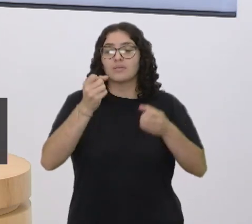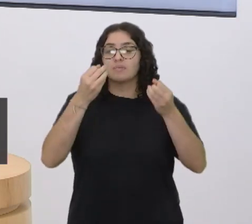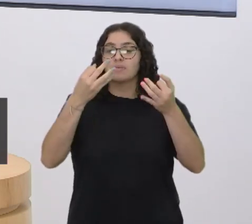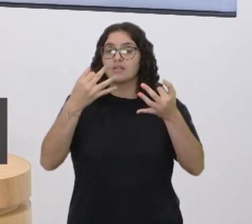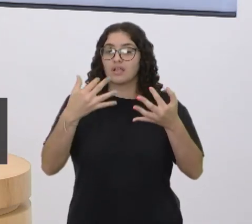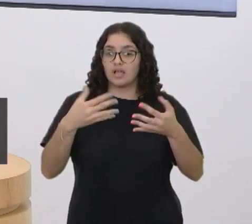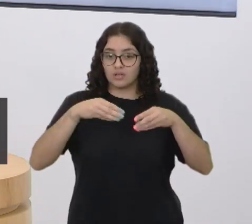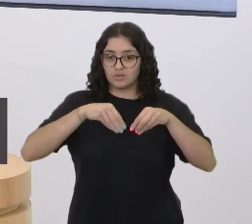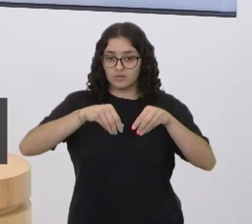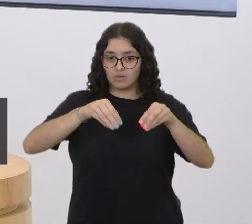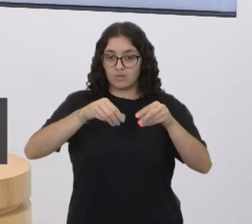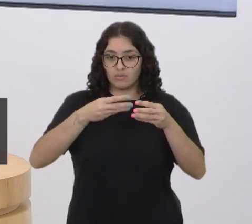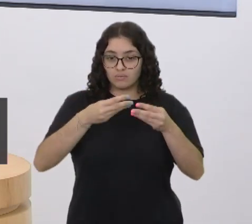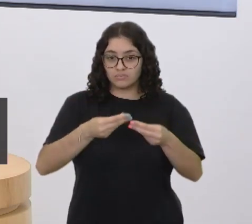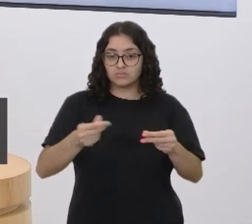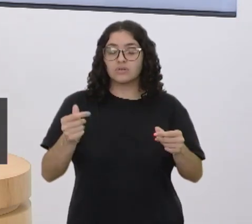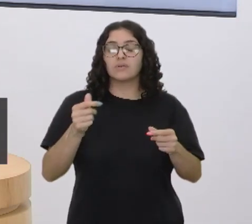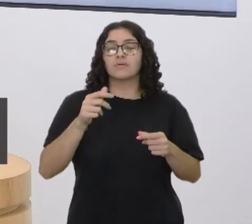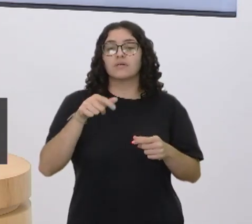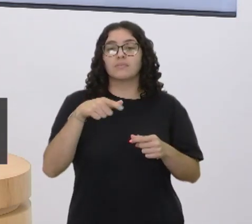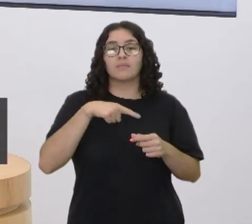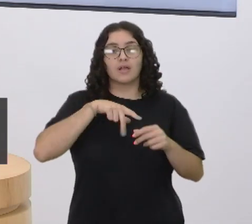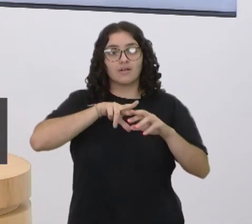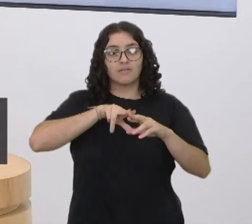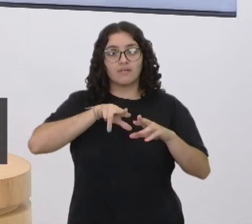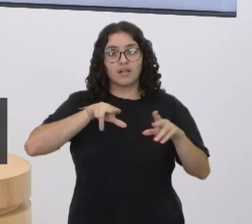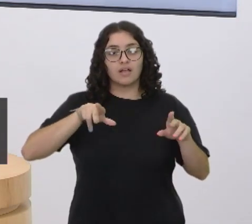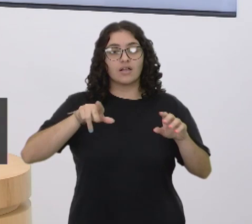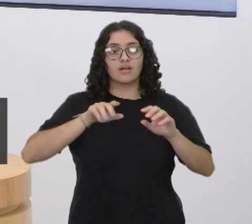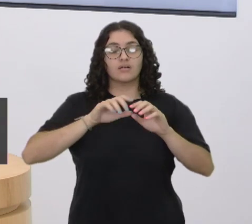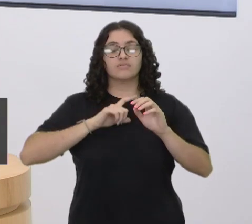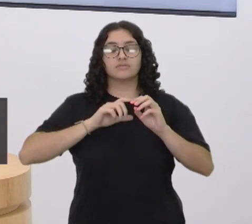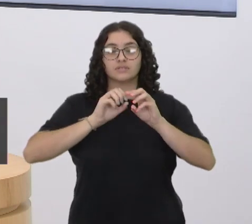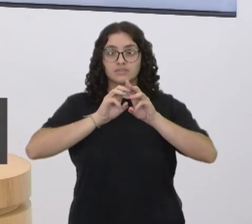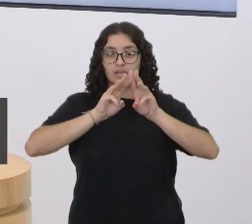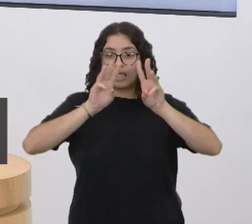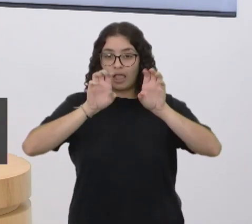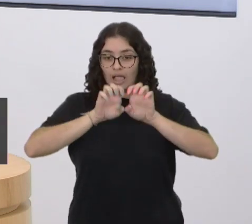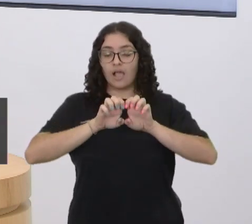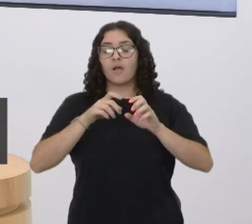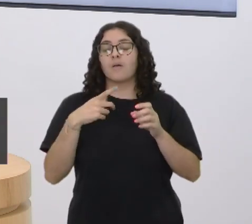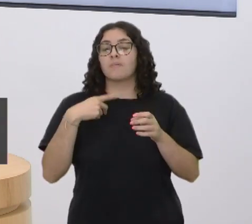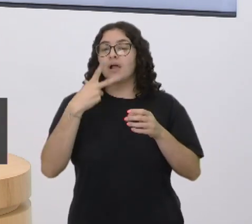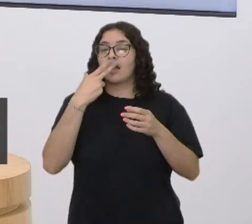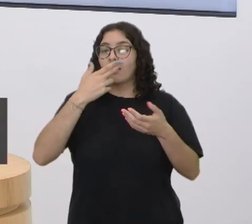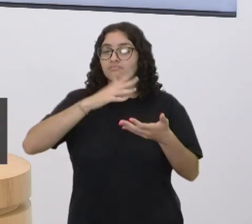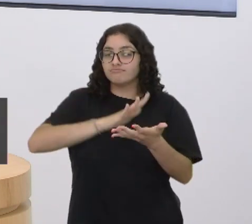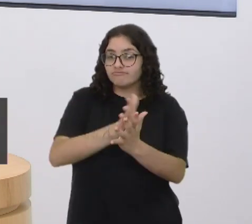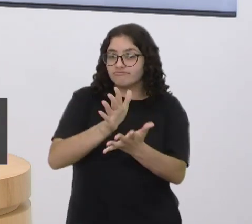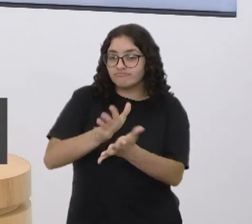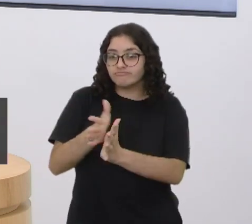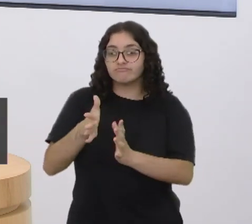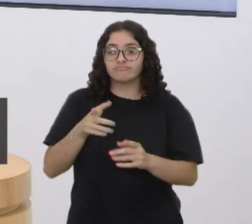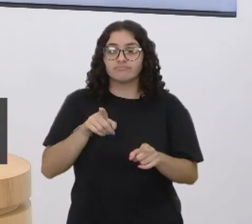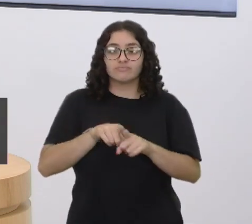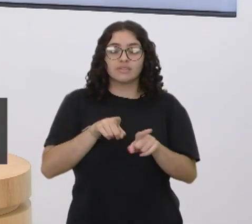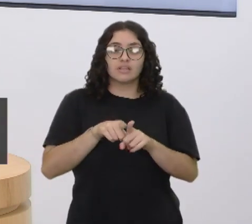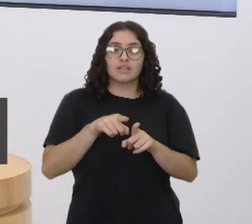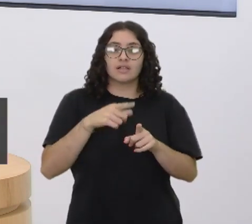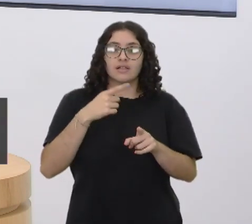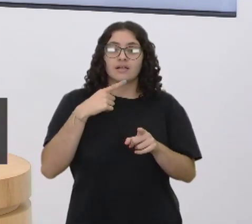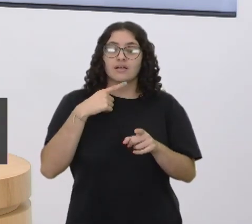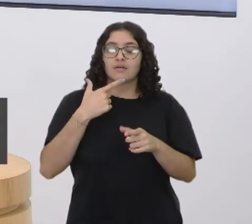degradação do solo, mas a degradação de vários ecossistemas, de animais que entram em extinção, de